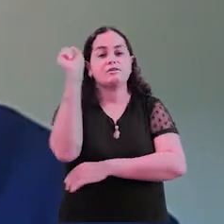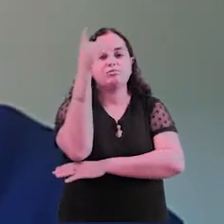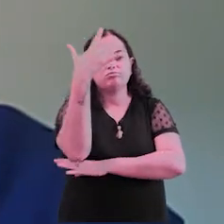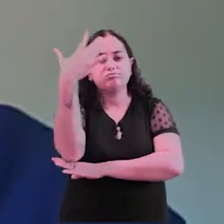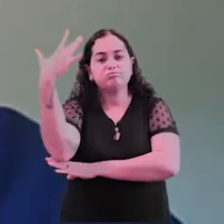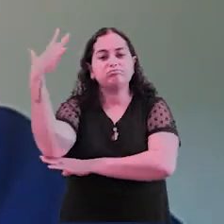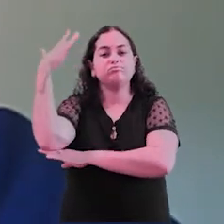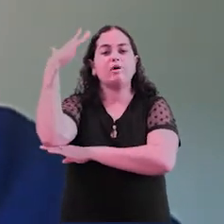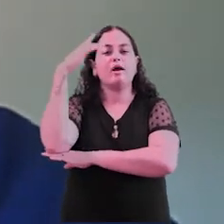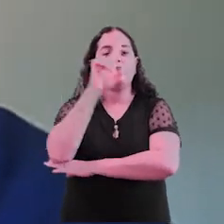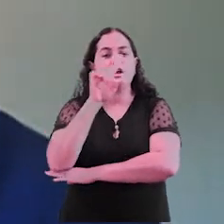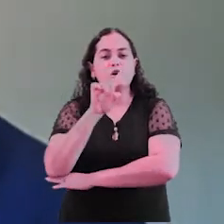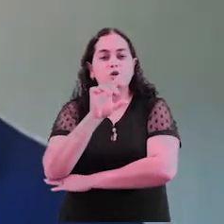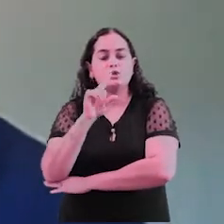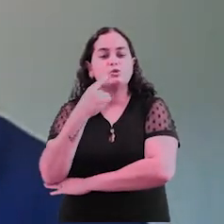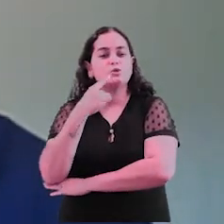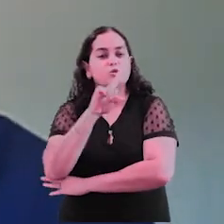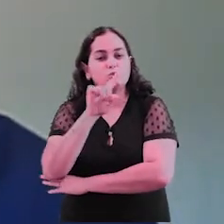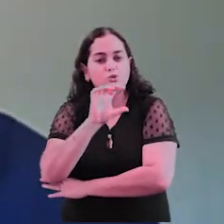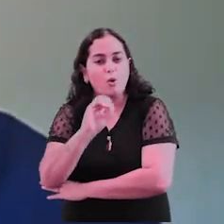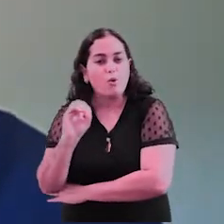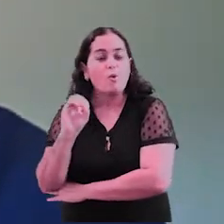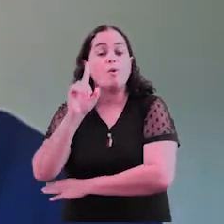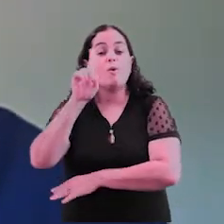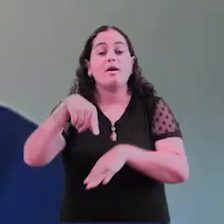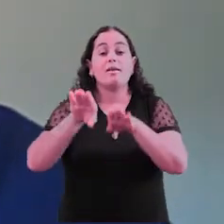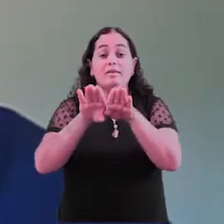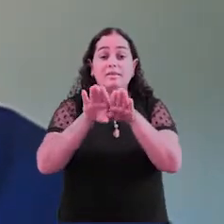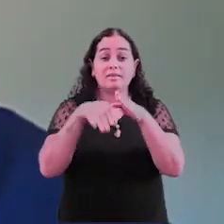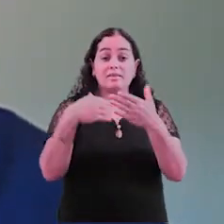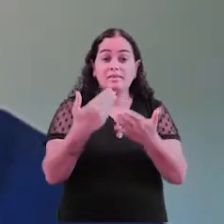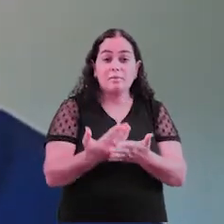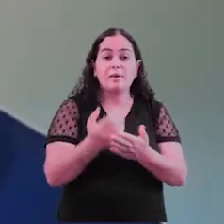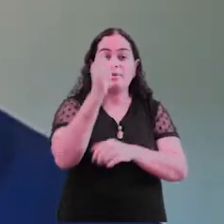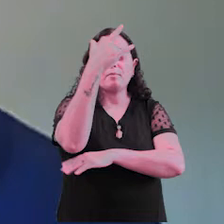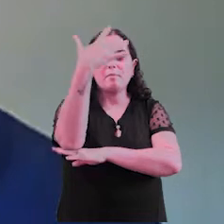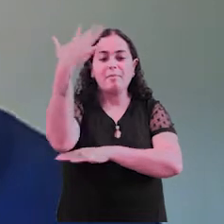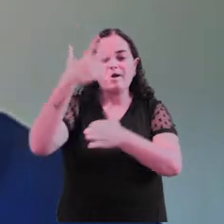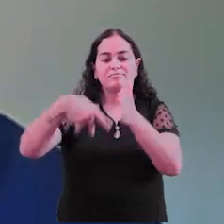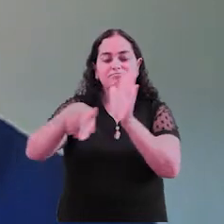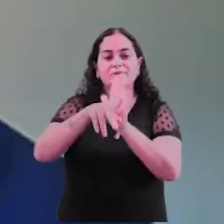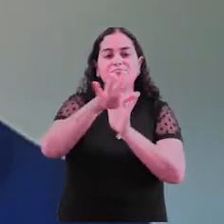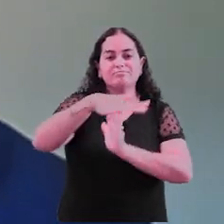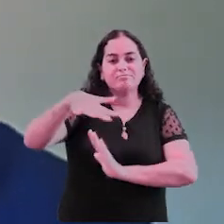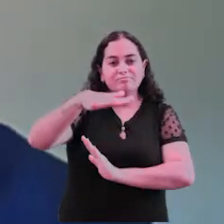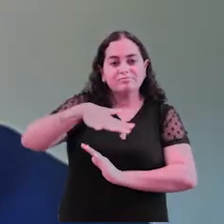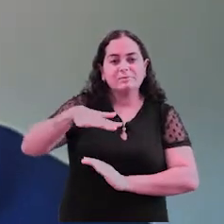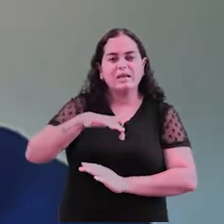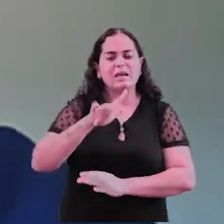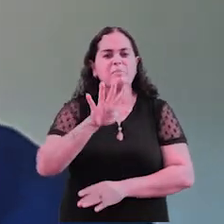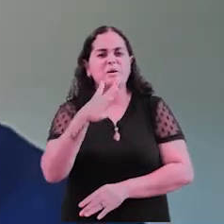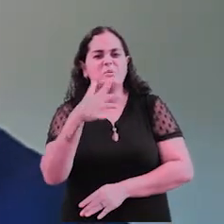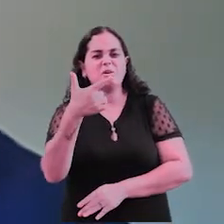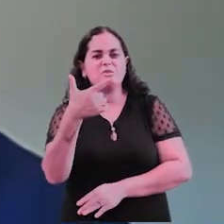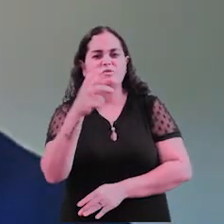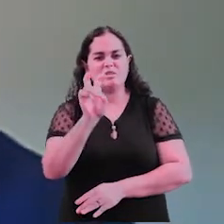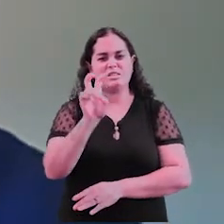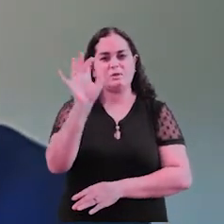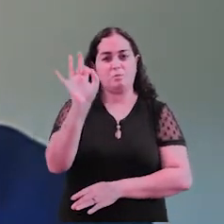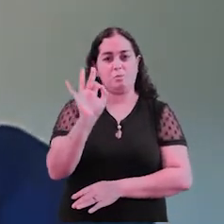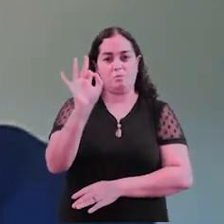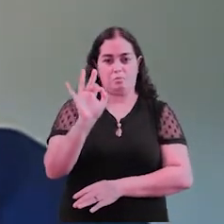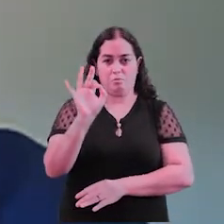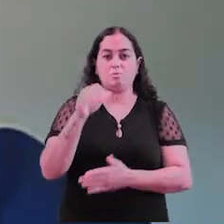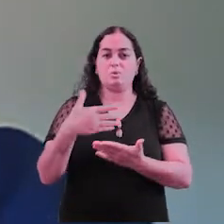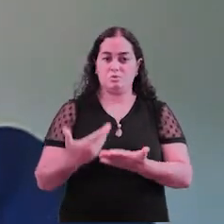jardins botânicos, zoológicos, aquários e parques ambientais, que são indicados por aproximadamente